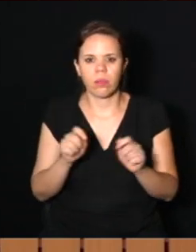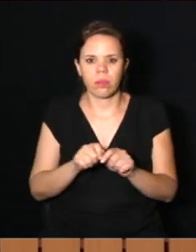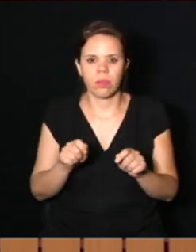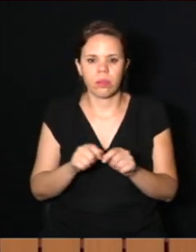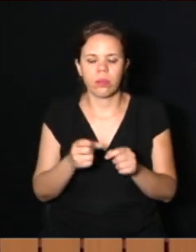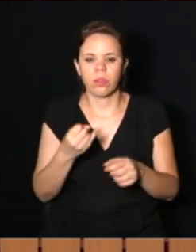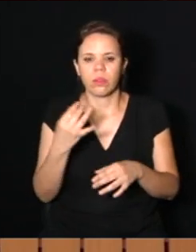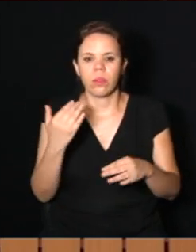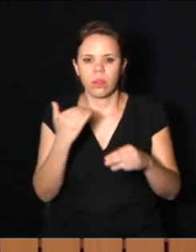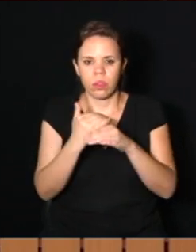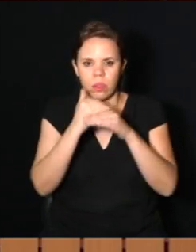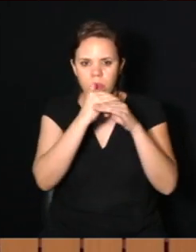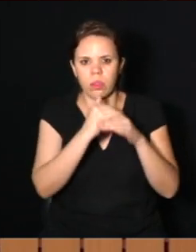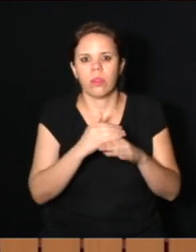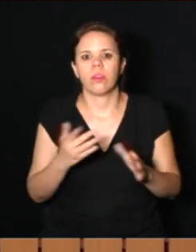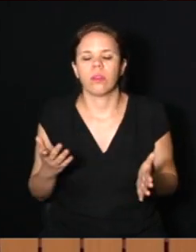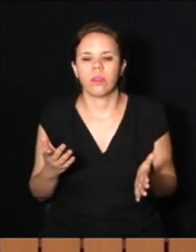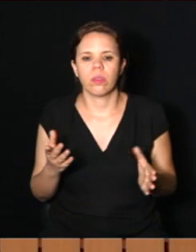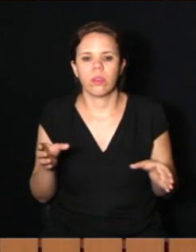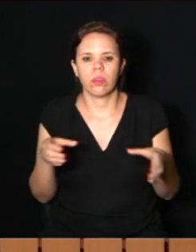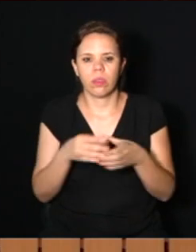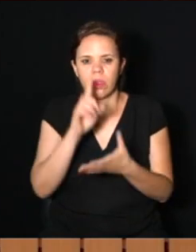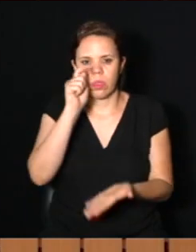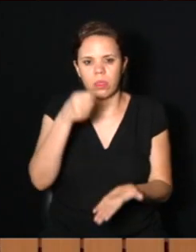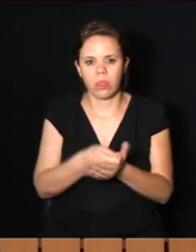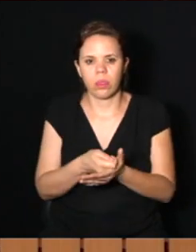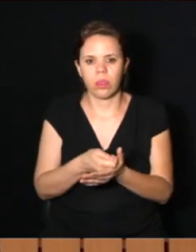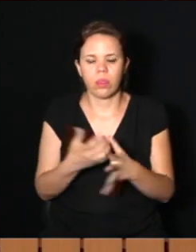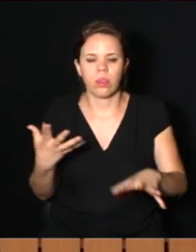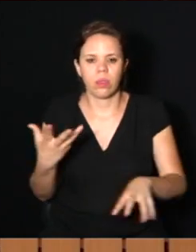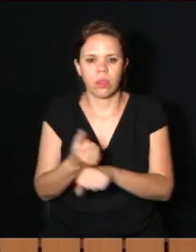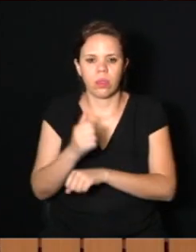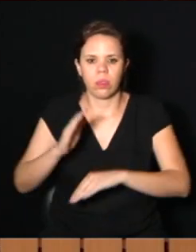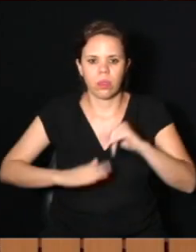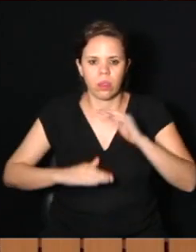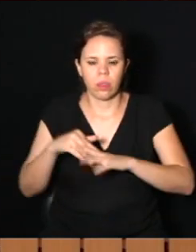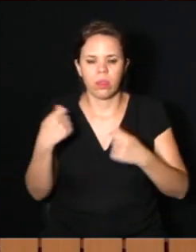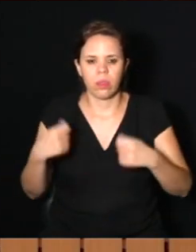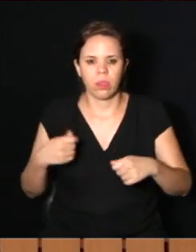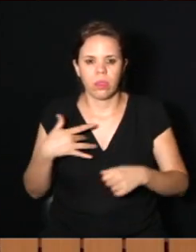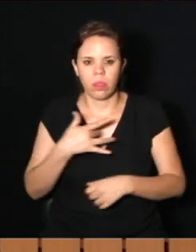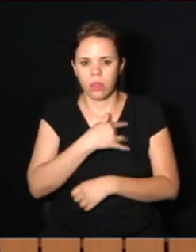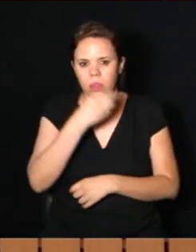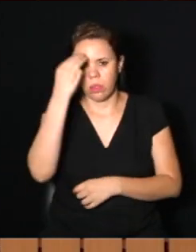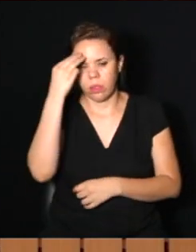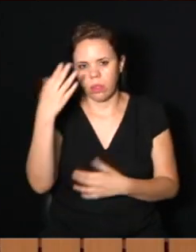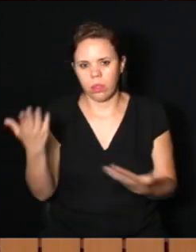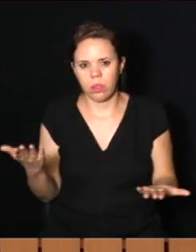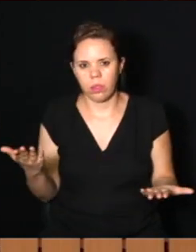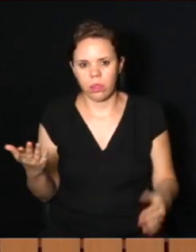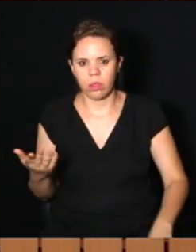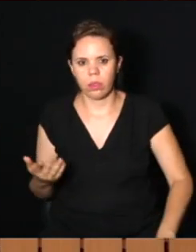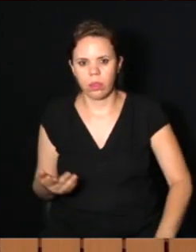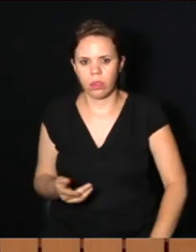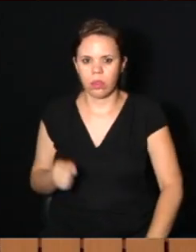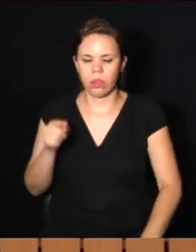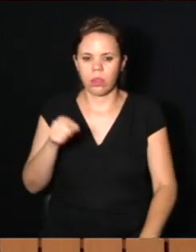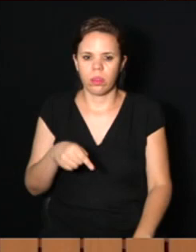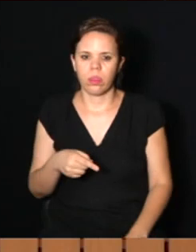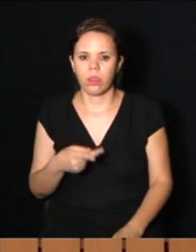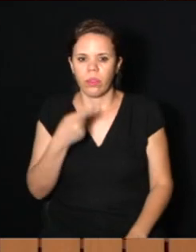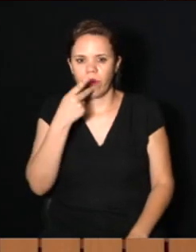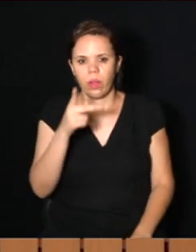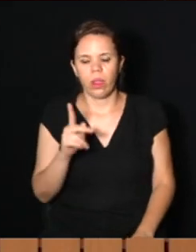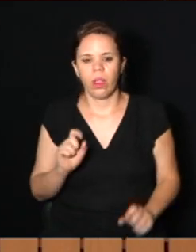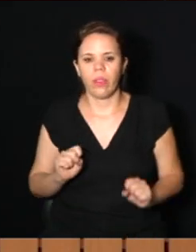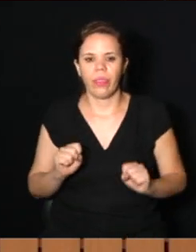que garantem, dentro da equipe multiprofissional, a necessidade de um profissional de saúde mental. Então, como eu disse para o senhor, a defesa não é